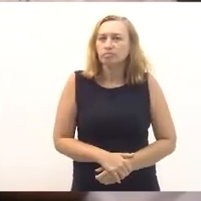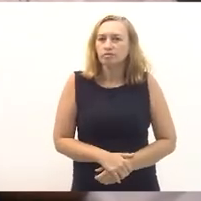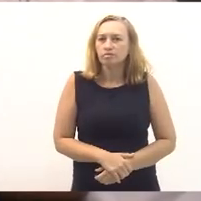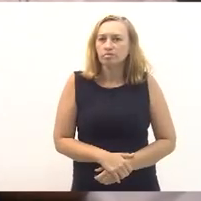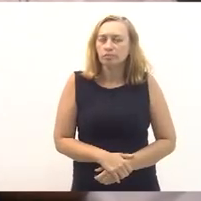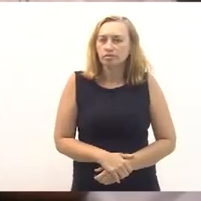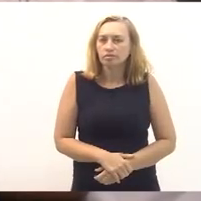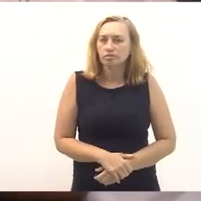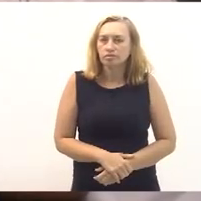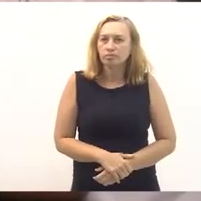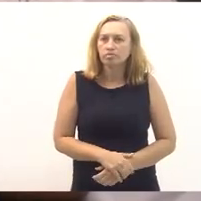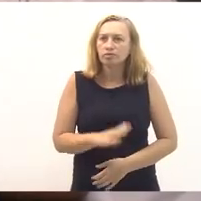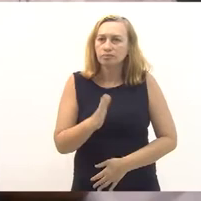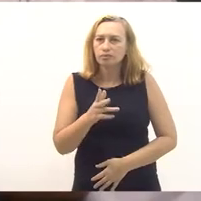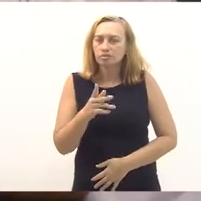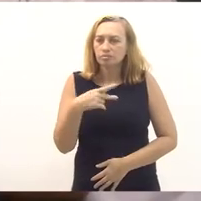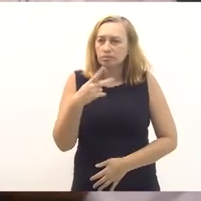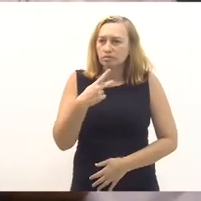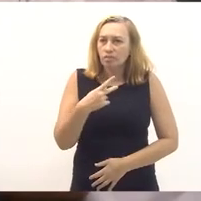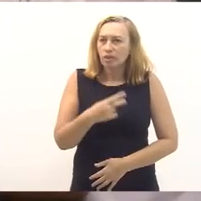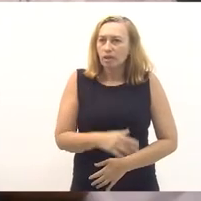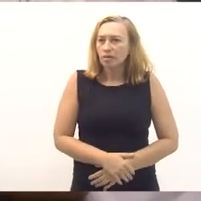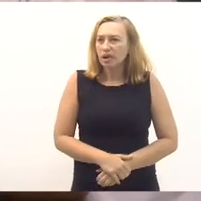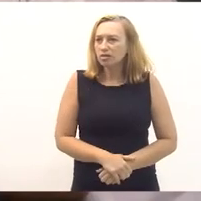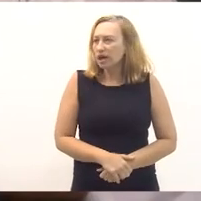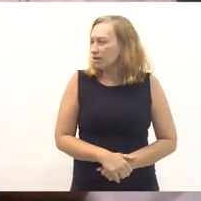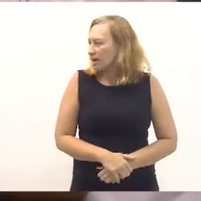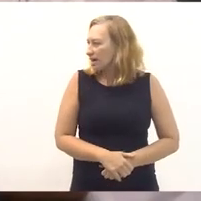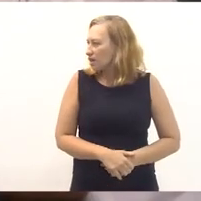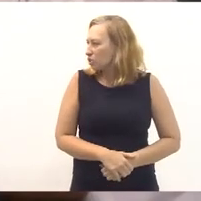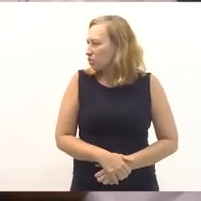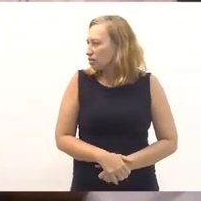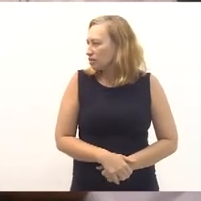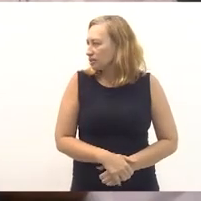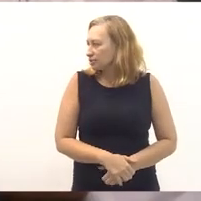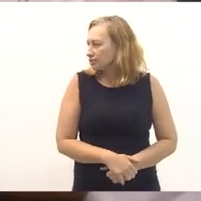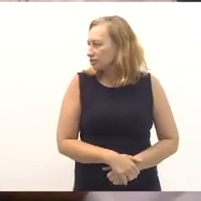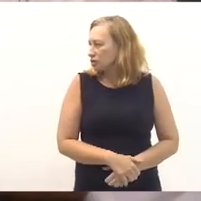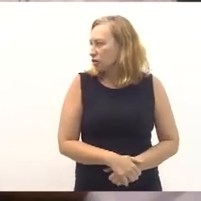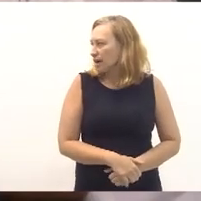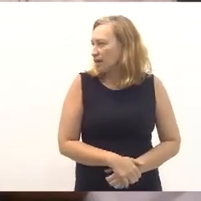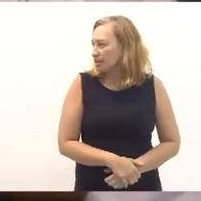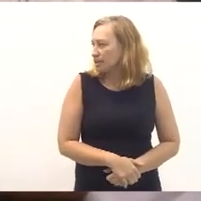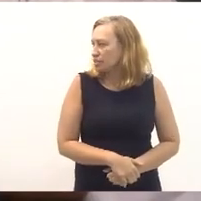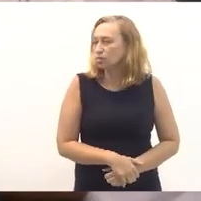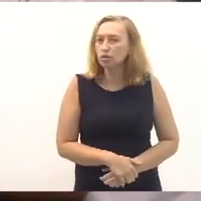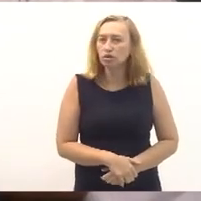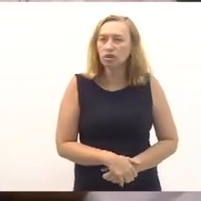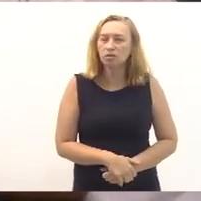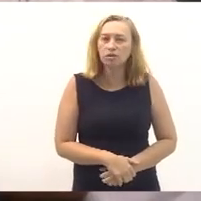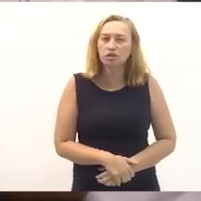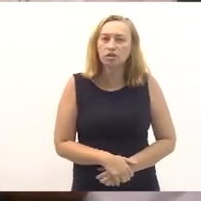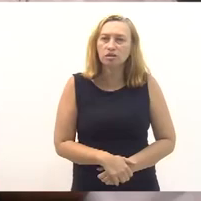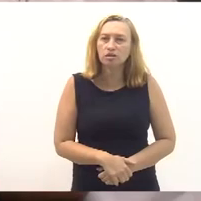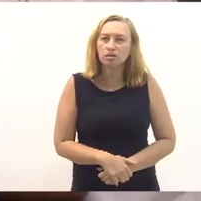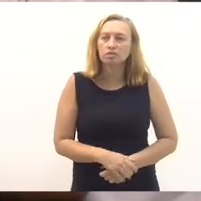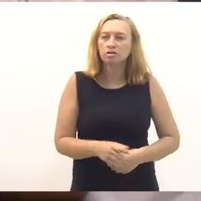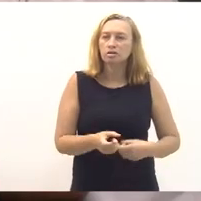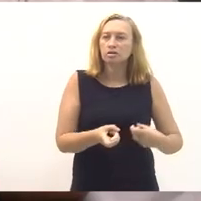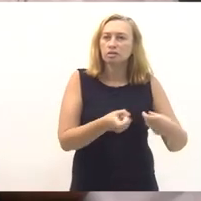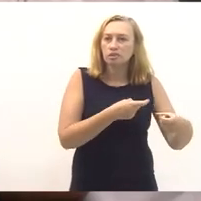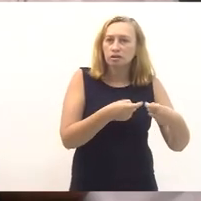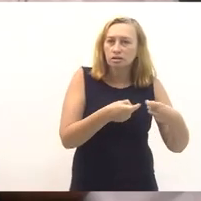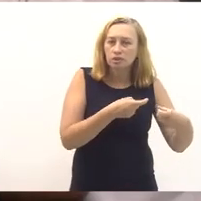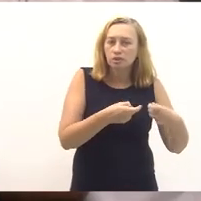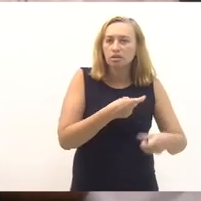você até também sugerir algumas pessoas de dizer que a questão da Guerra